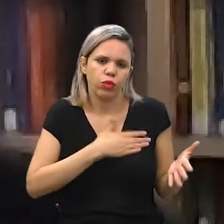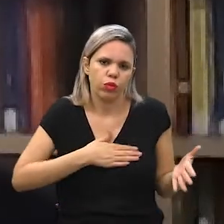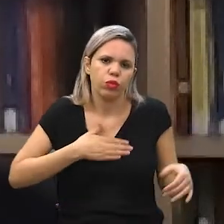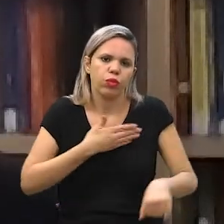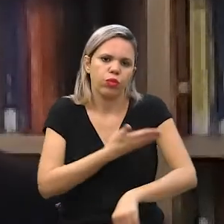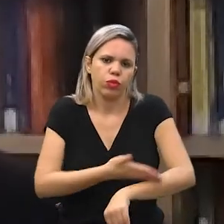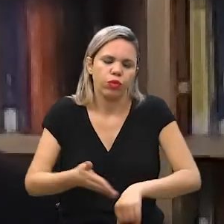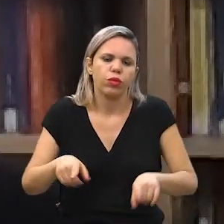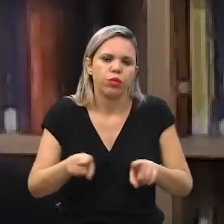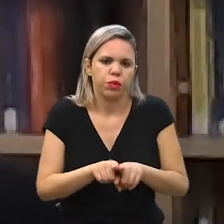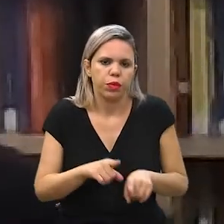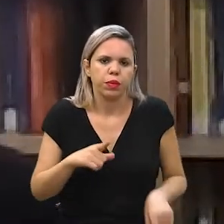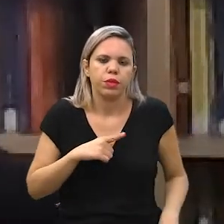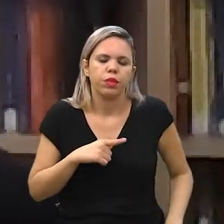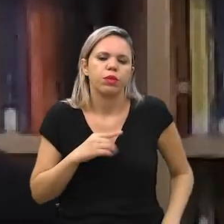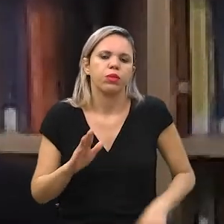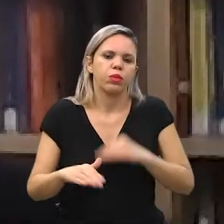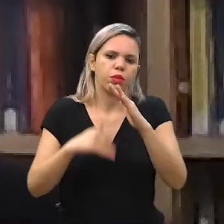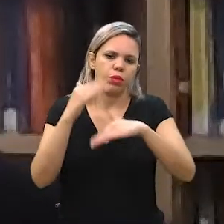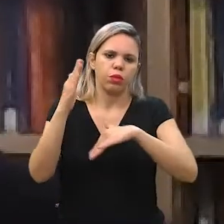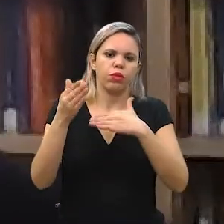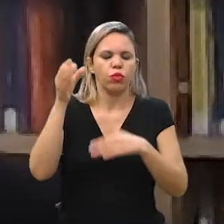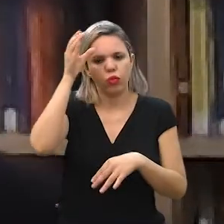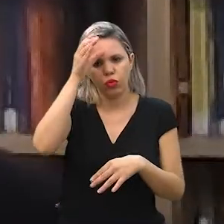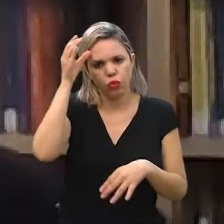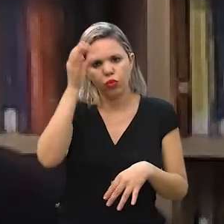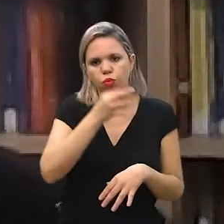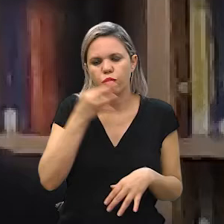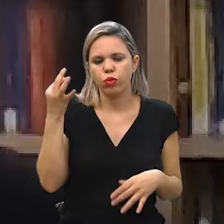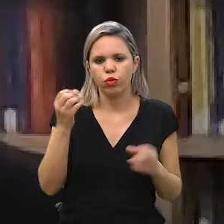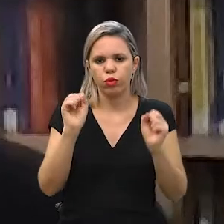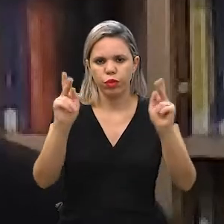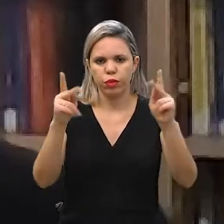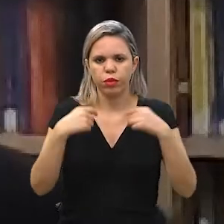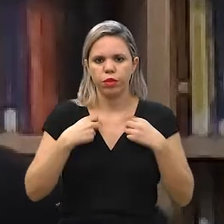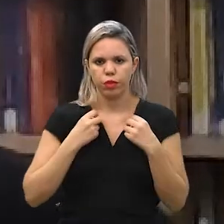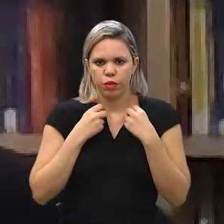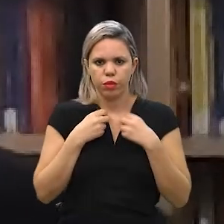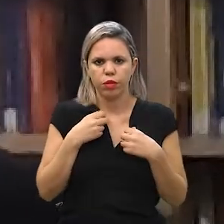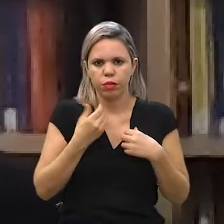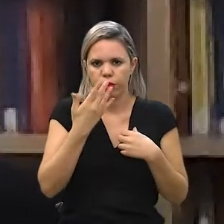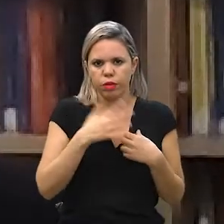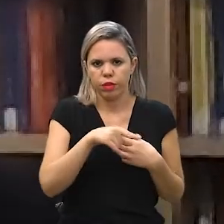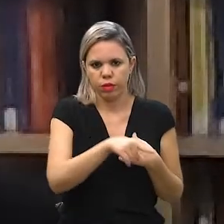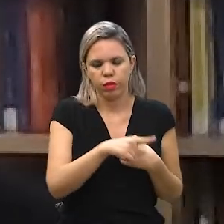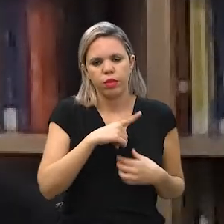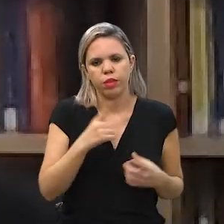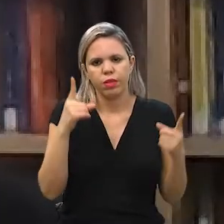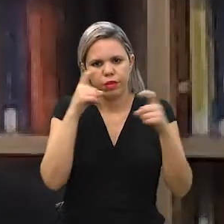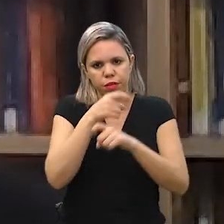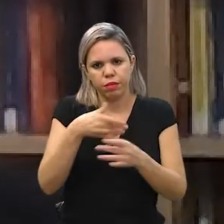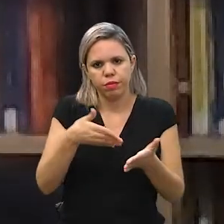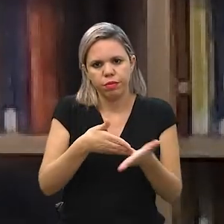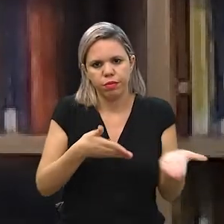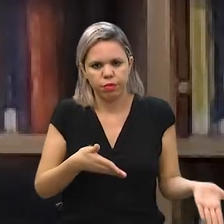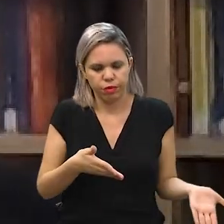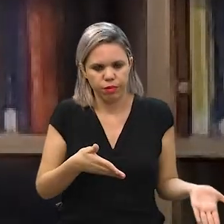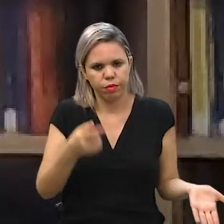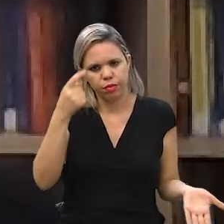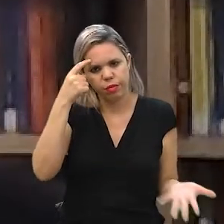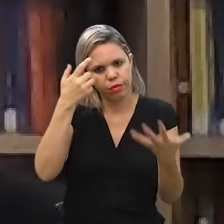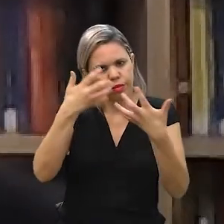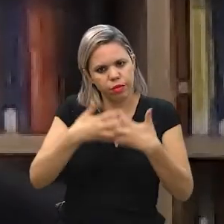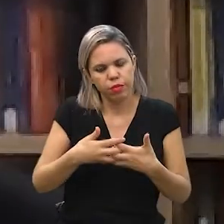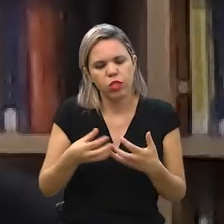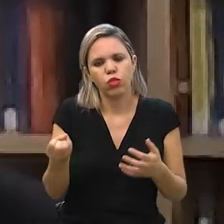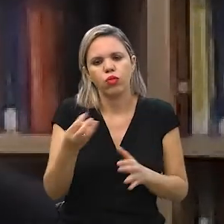que tem um desenvolvimento cognitivo muito alto, ok. Mas para aquela criança que tem dificuldade, tem que se pensar